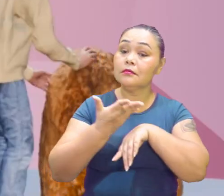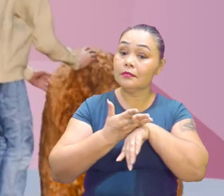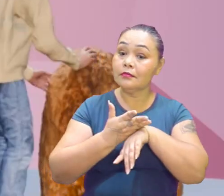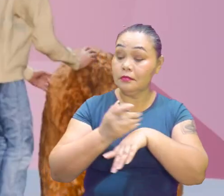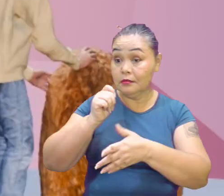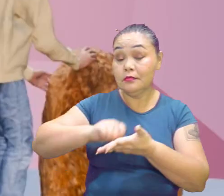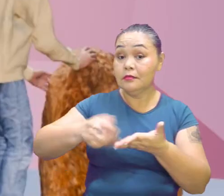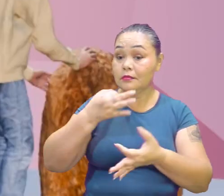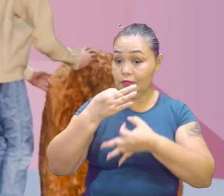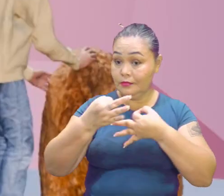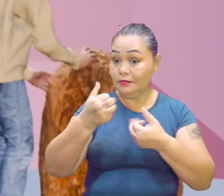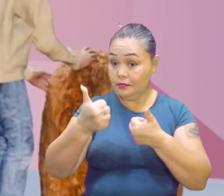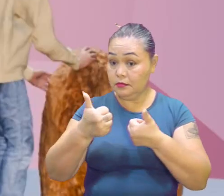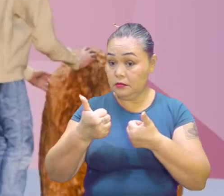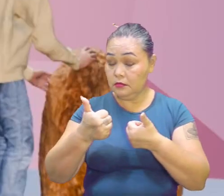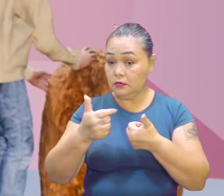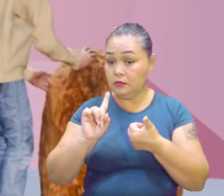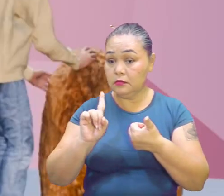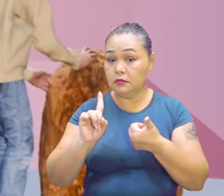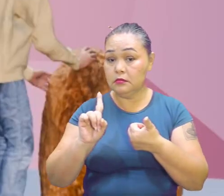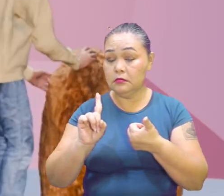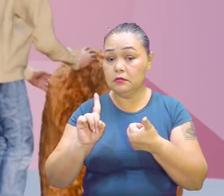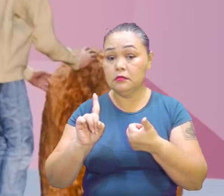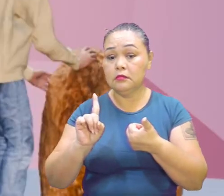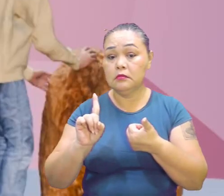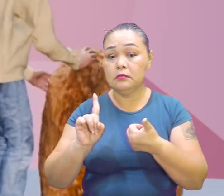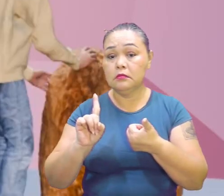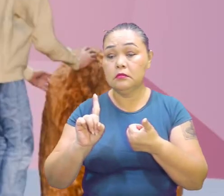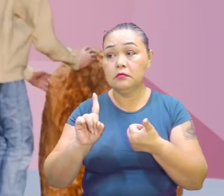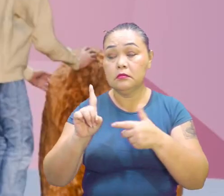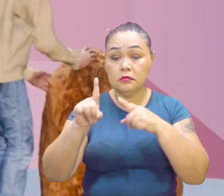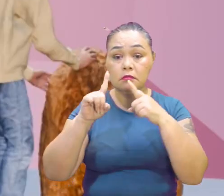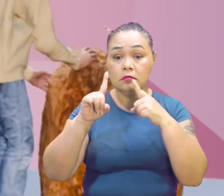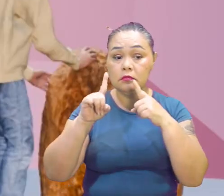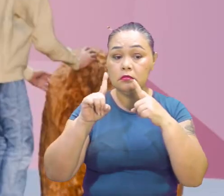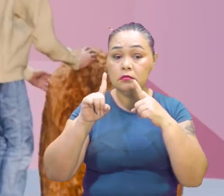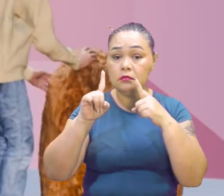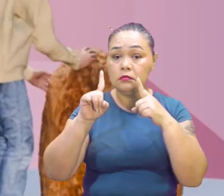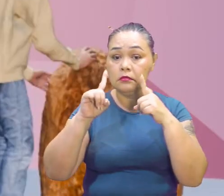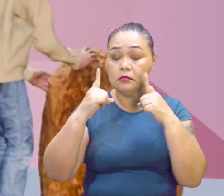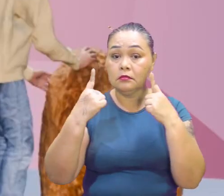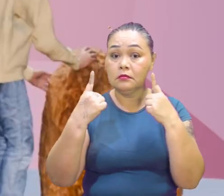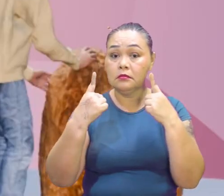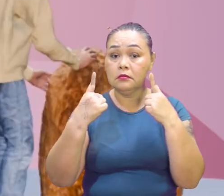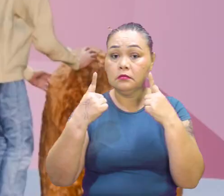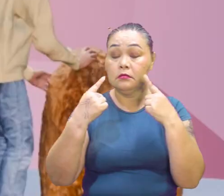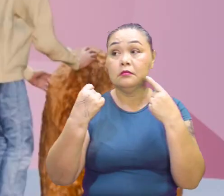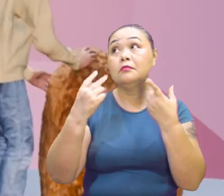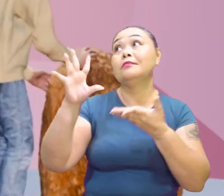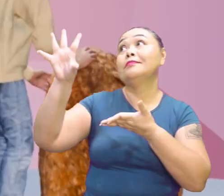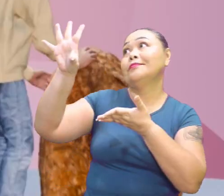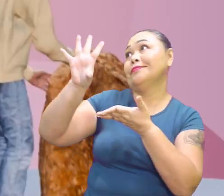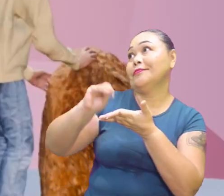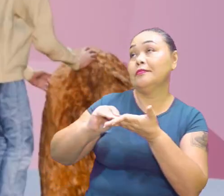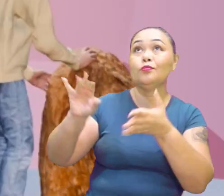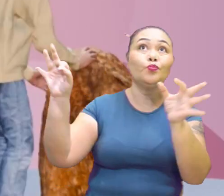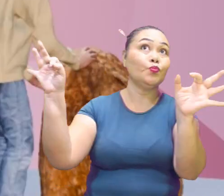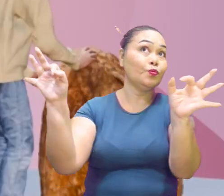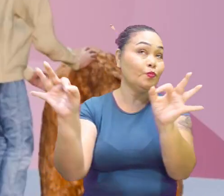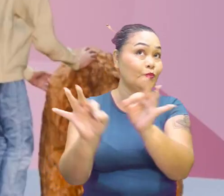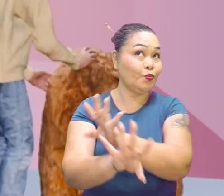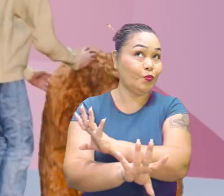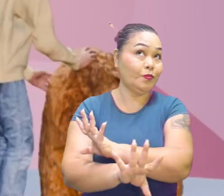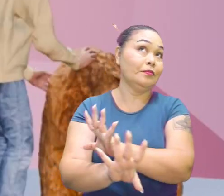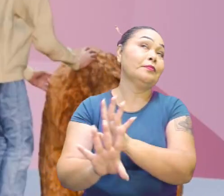exercitar. E não existe, pessoal, é interessante colocar para vocês que não existe aquele modelo pronto de